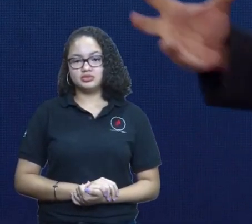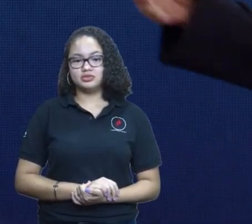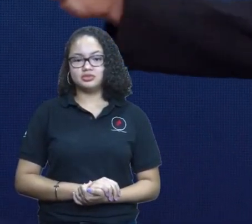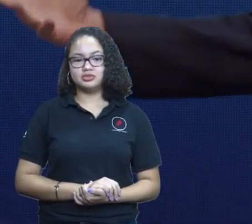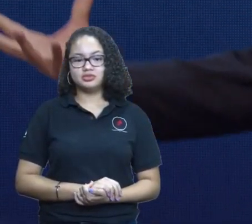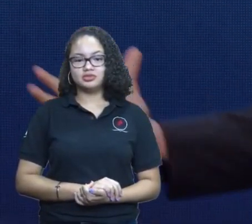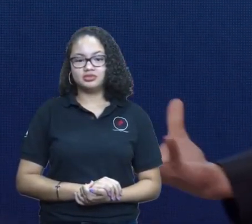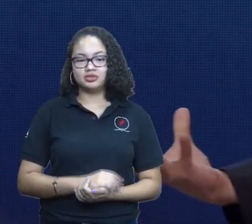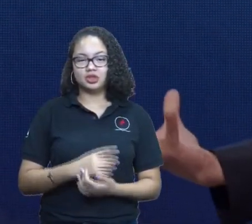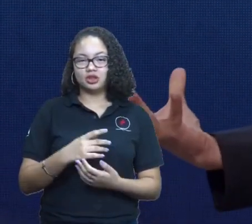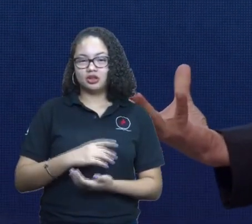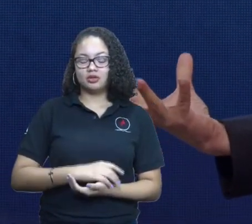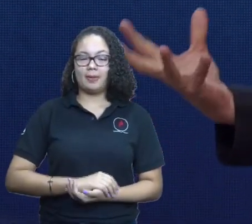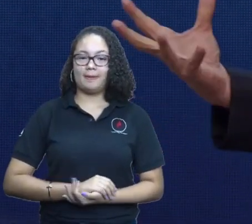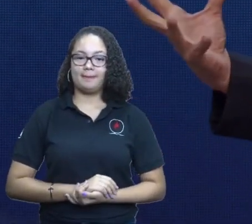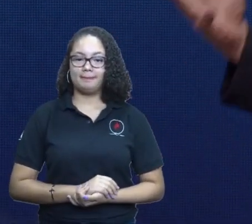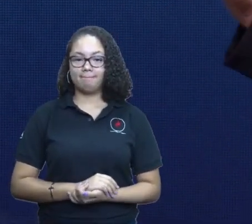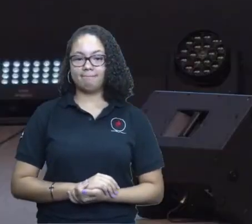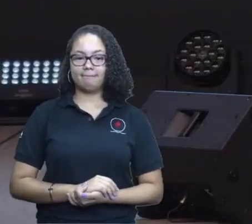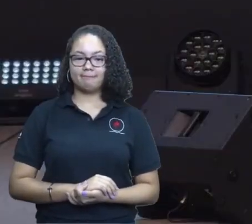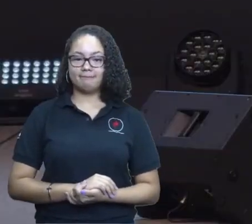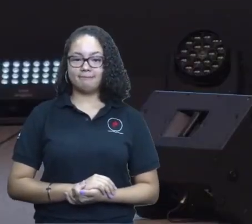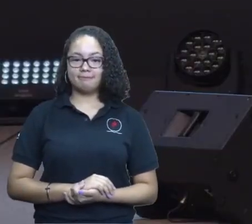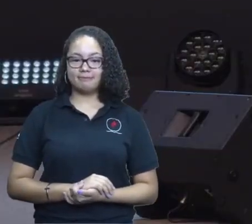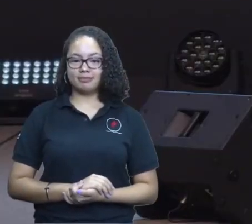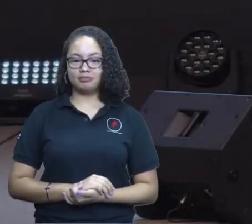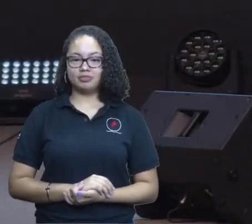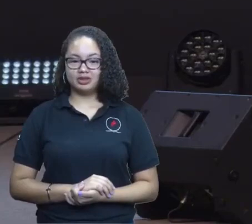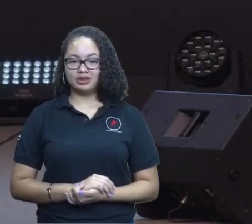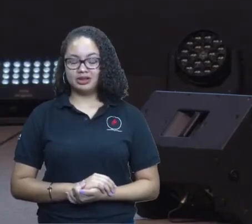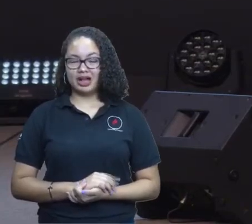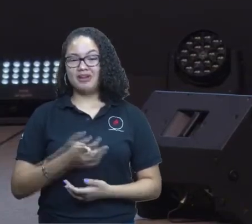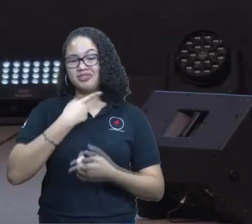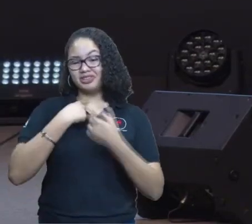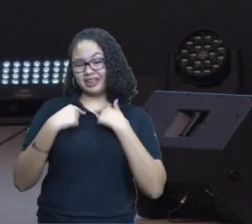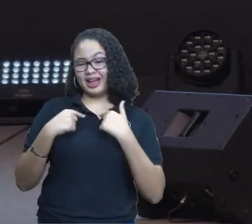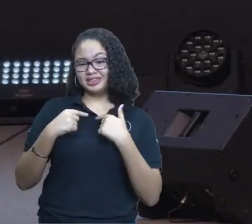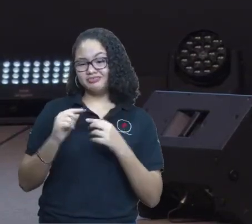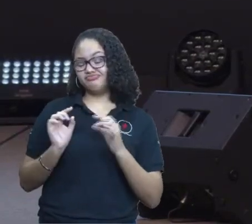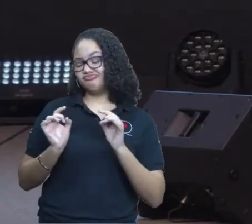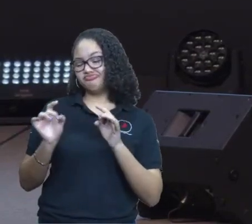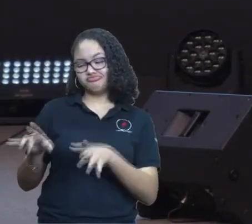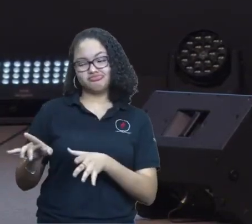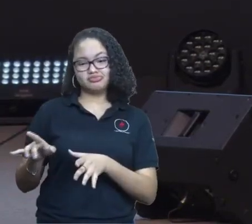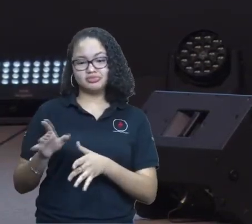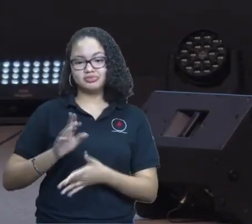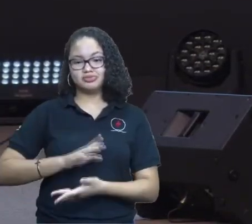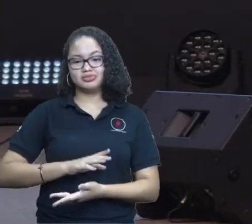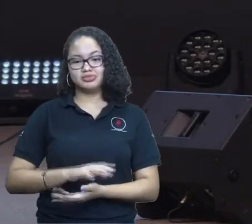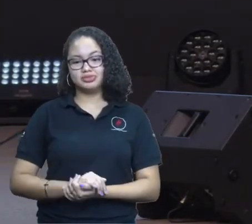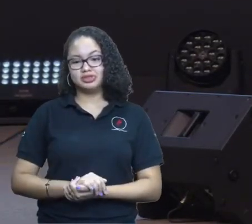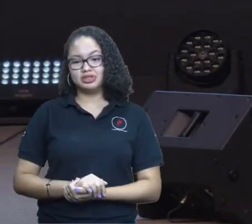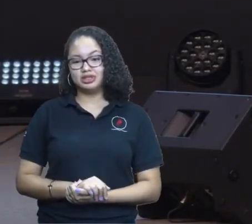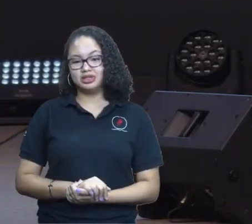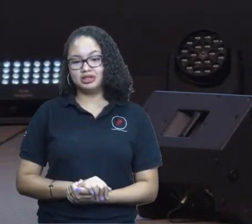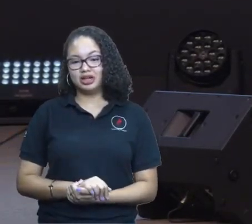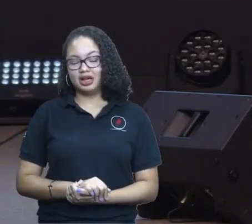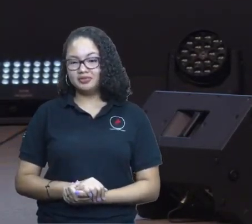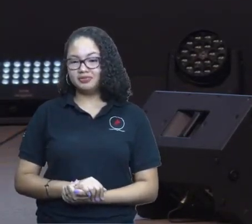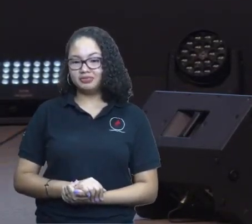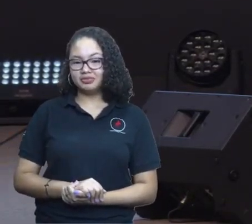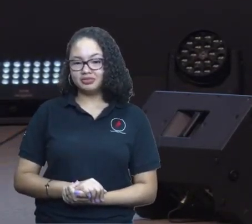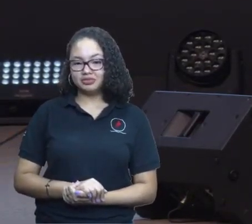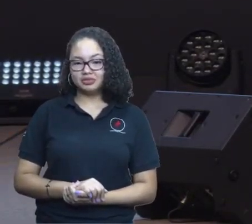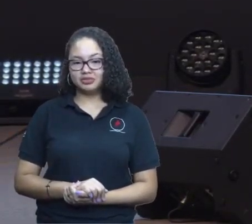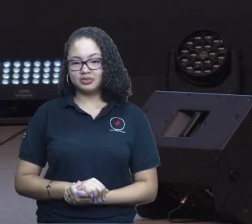Qual é a sedução sedução é deixar lá sedução ficar com a luz lançada sobre a vida que caiu